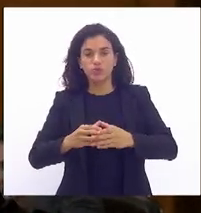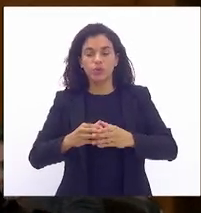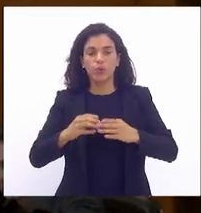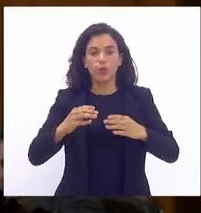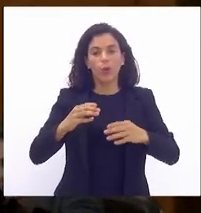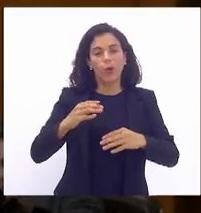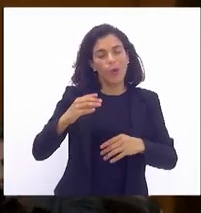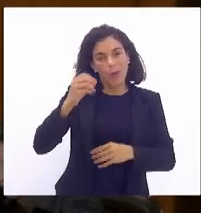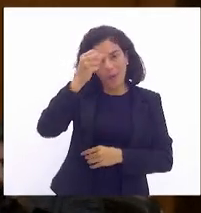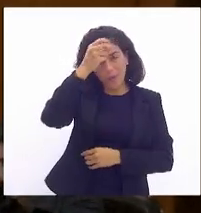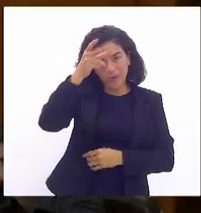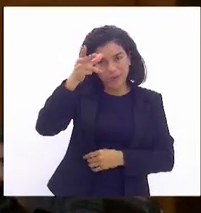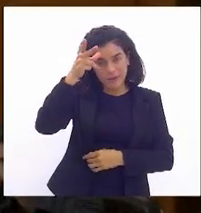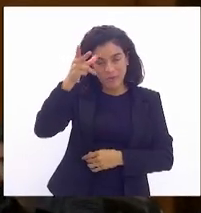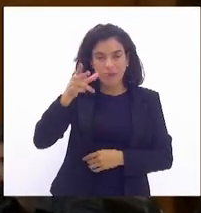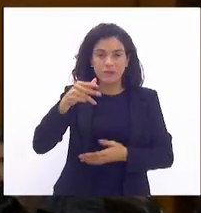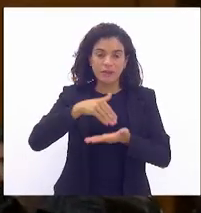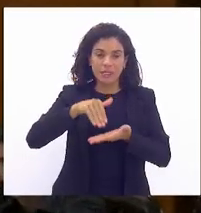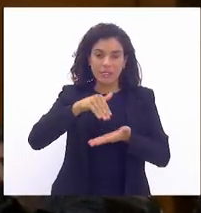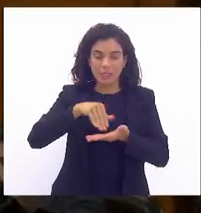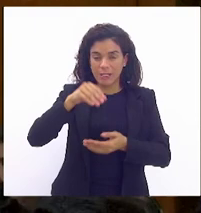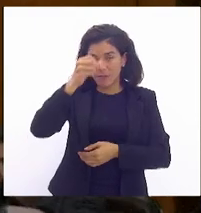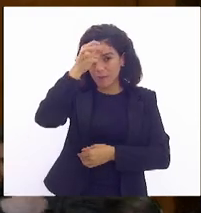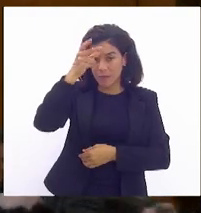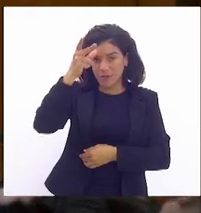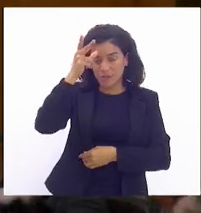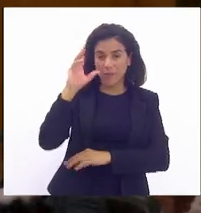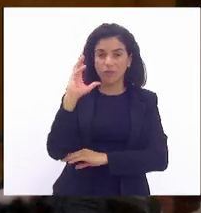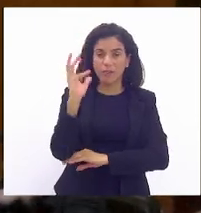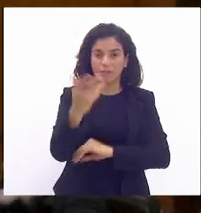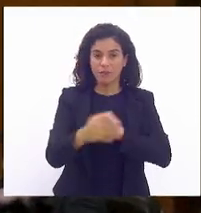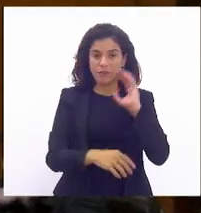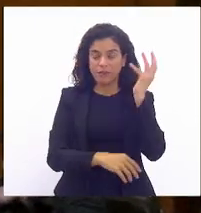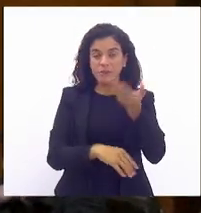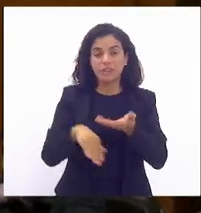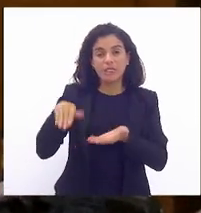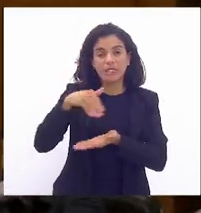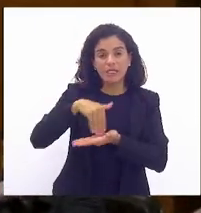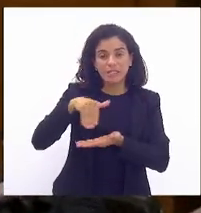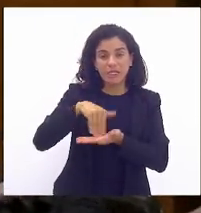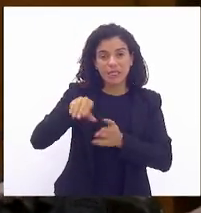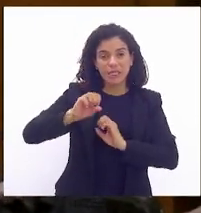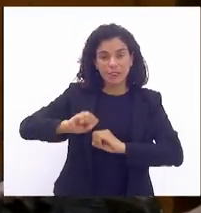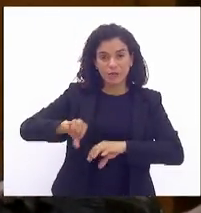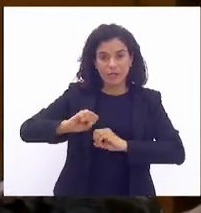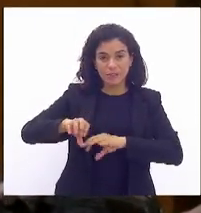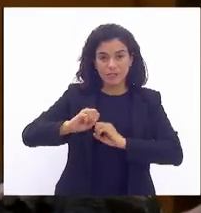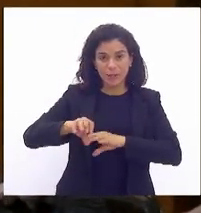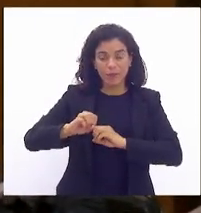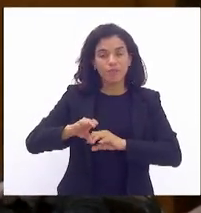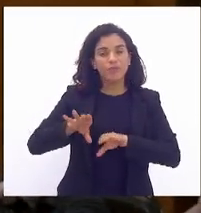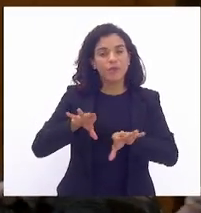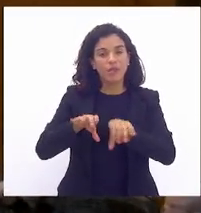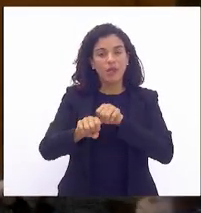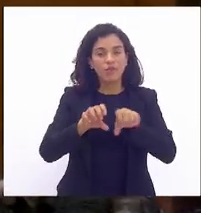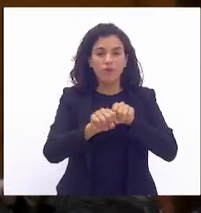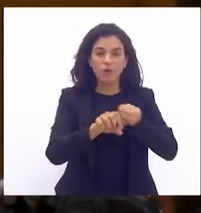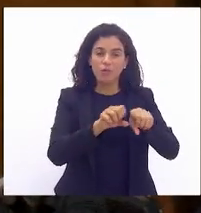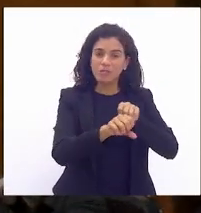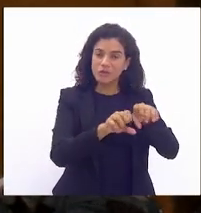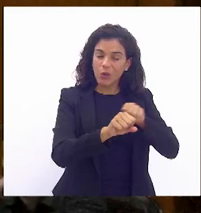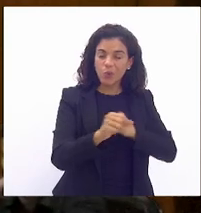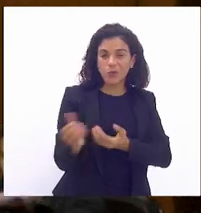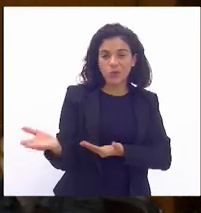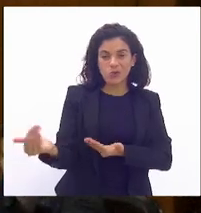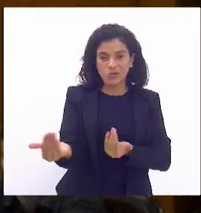município, principalmente a Secretaria Municipal de Meio Ambiente e a Secretaria de Educação, na formação dos nossos